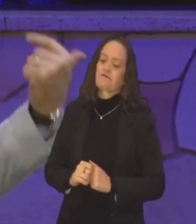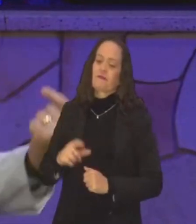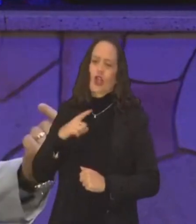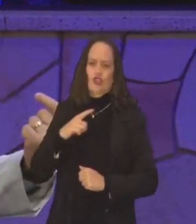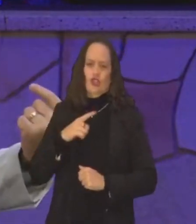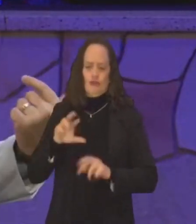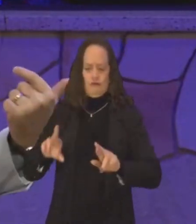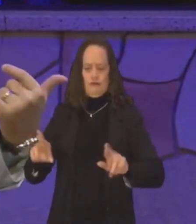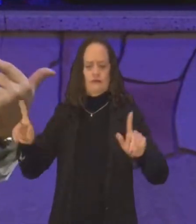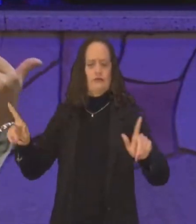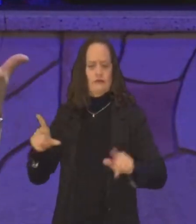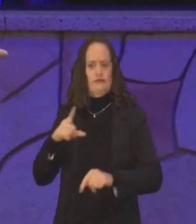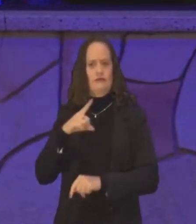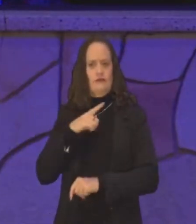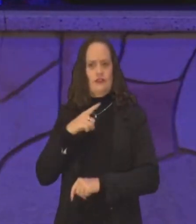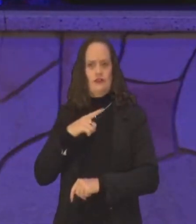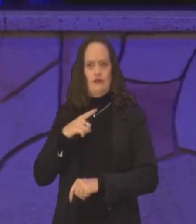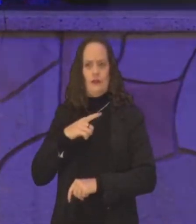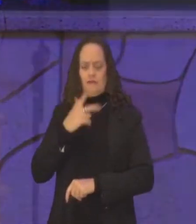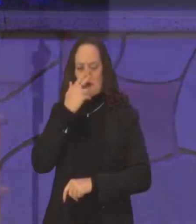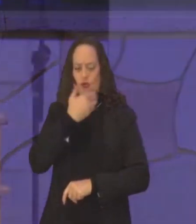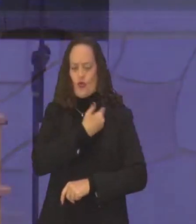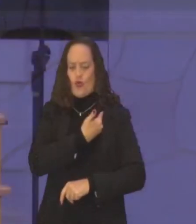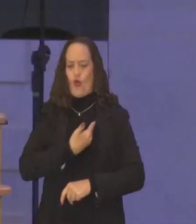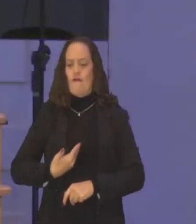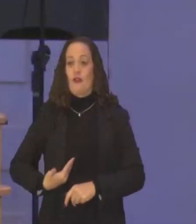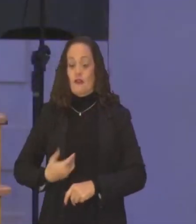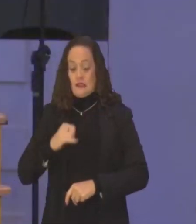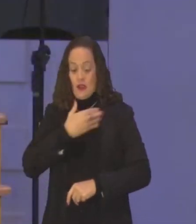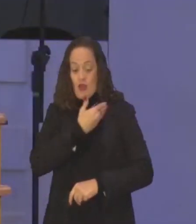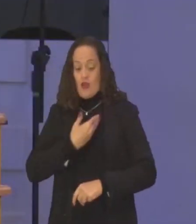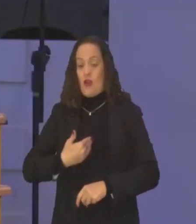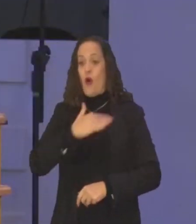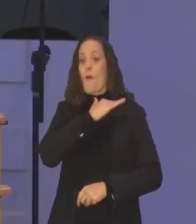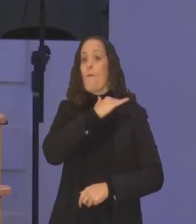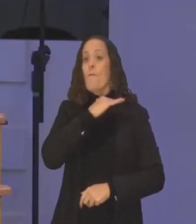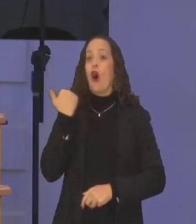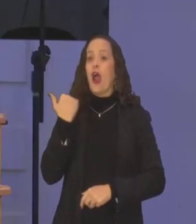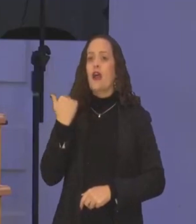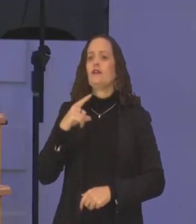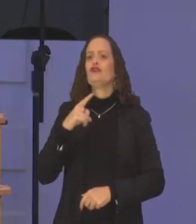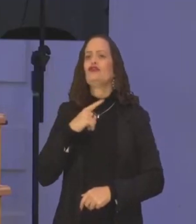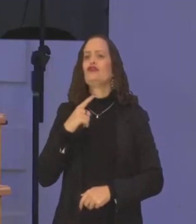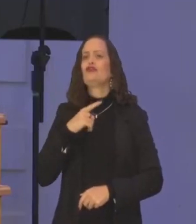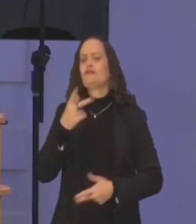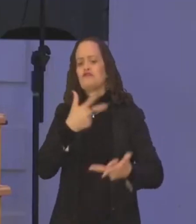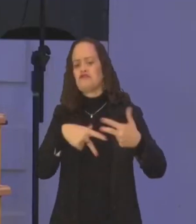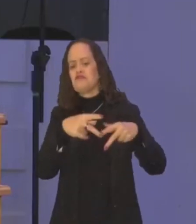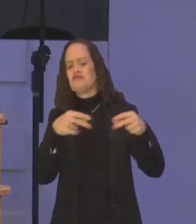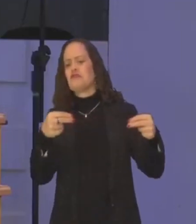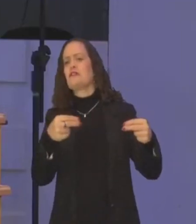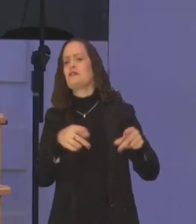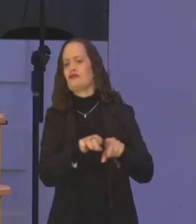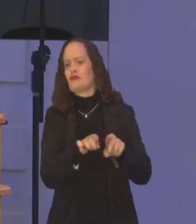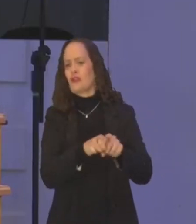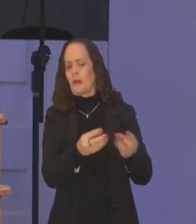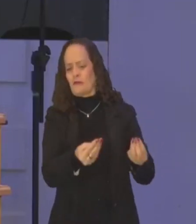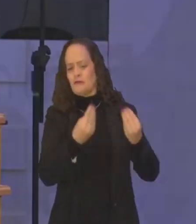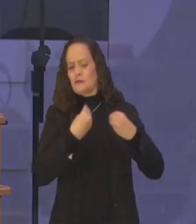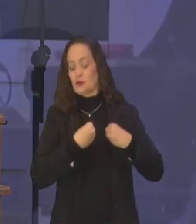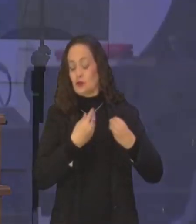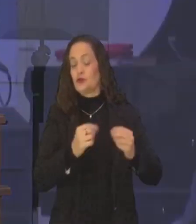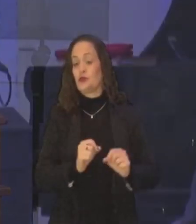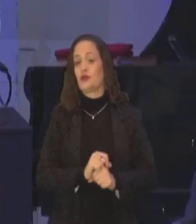dos anteriores imperadores, que ao morrerem passavam a ser reverenciados. E alguns imperadores, a partir ali do tempo